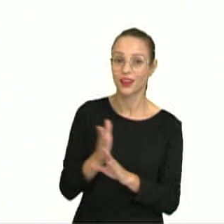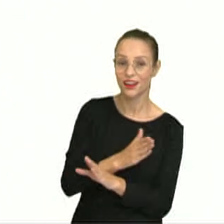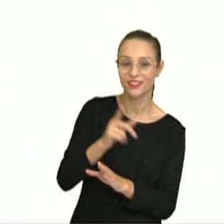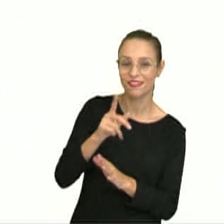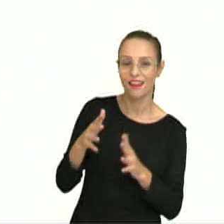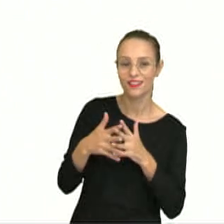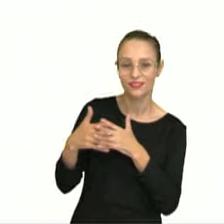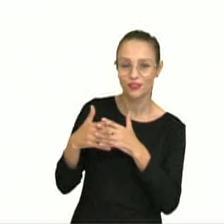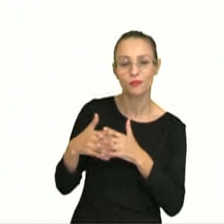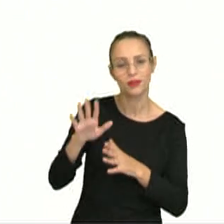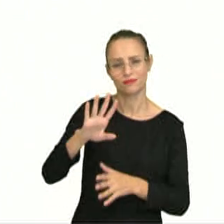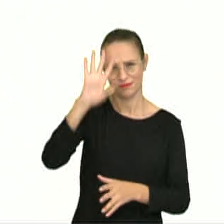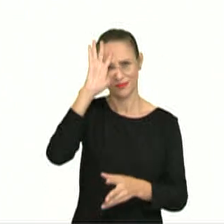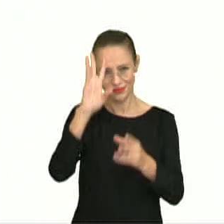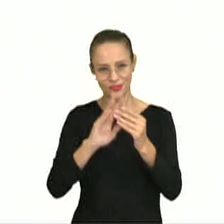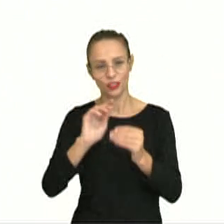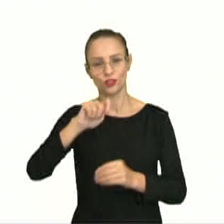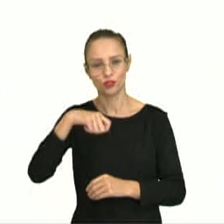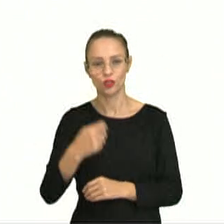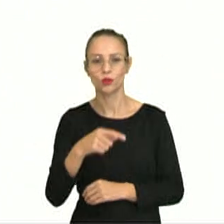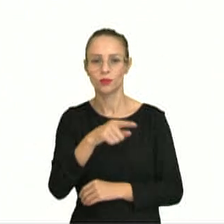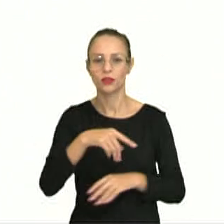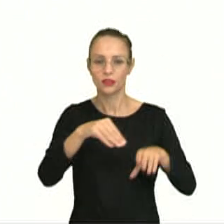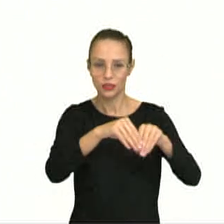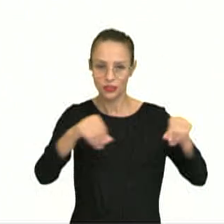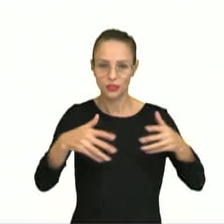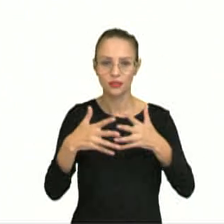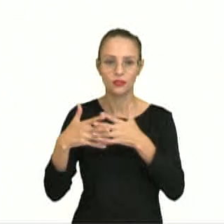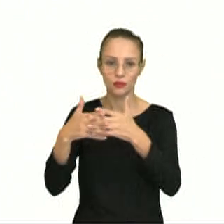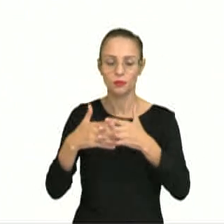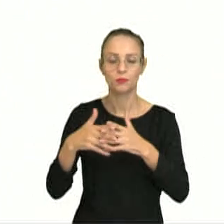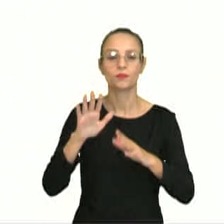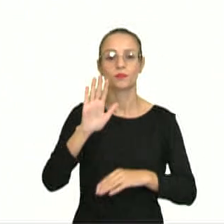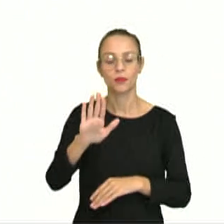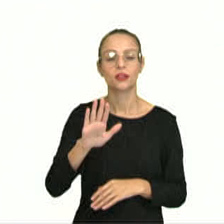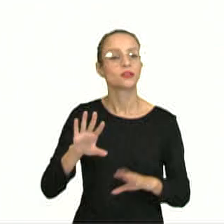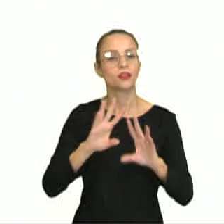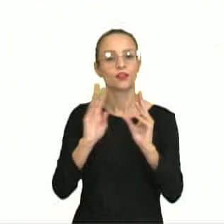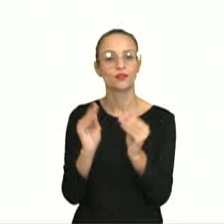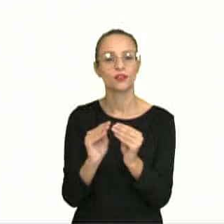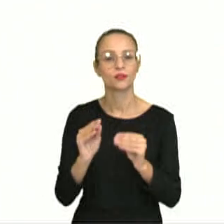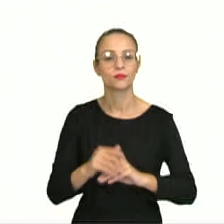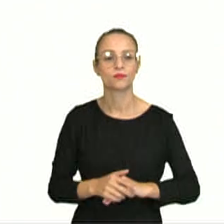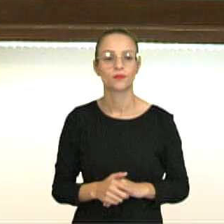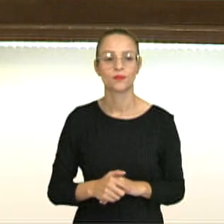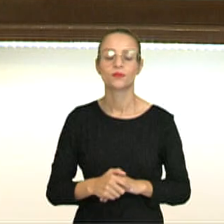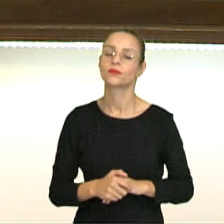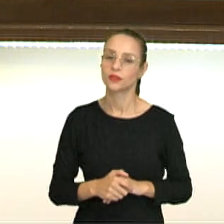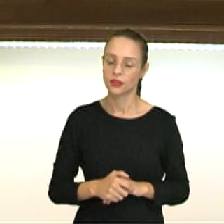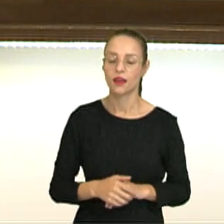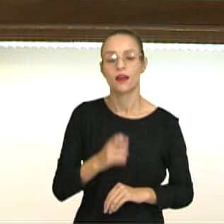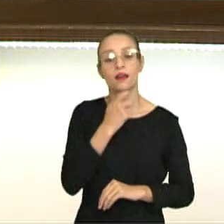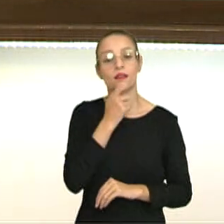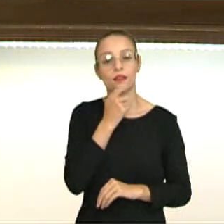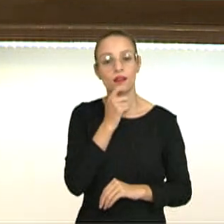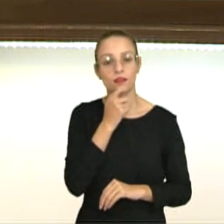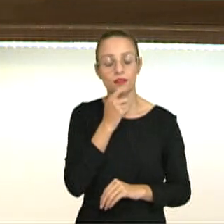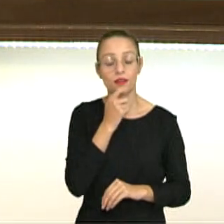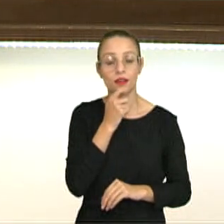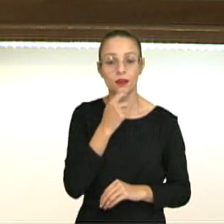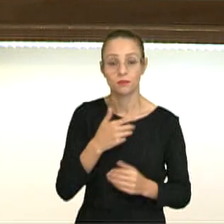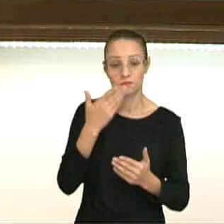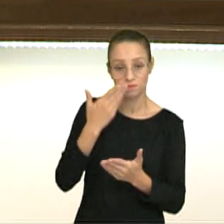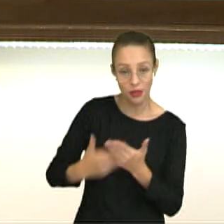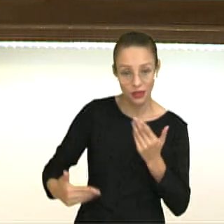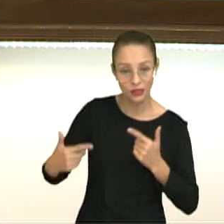Unidos você consegue entender que a gente está falando desse território das 13 colônias. Mas enfim, então a Inglaterra após essa perca